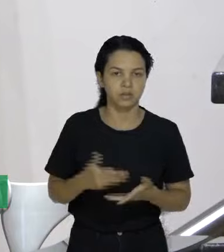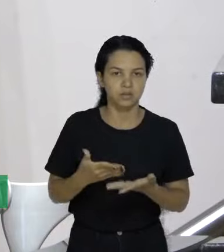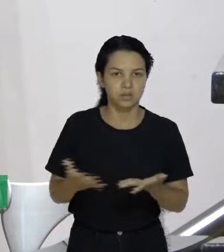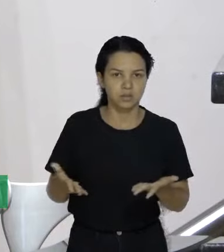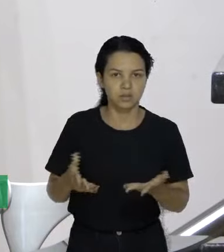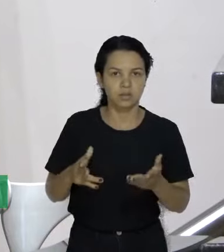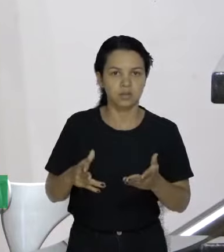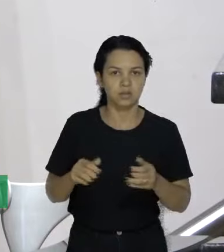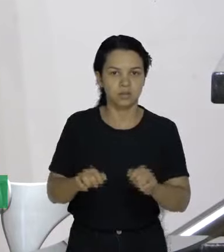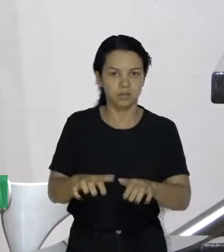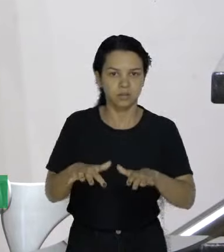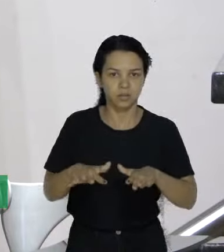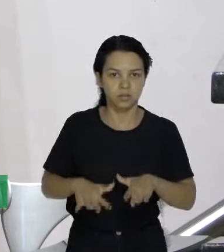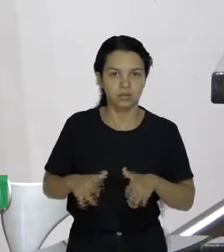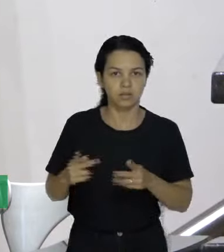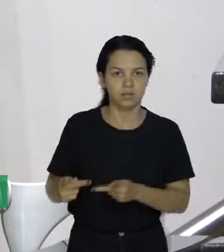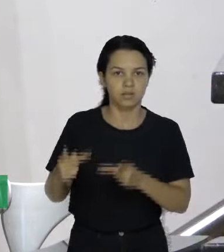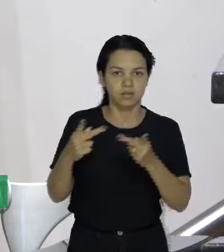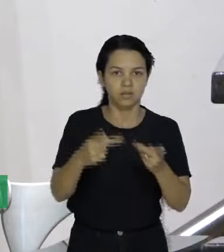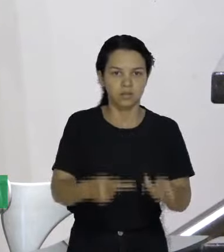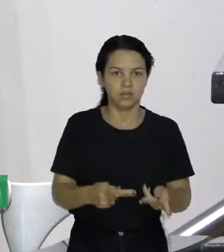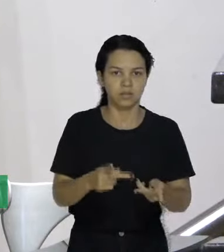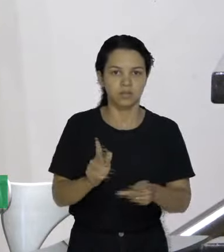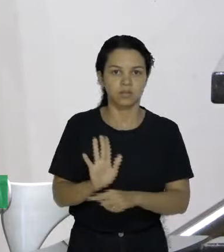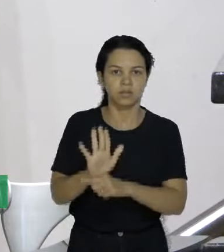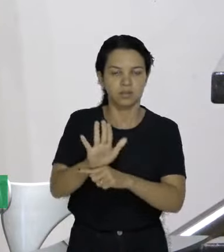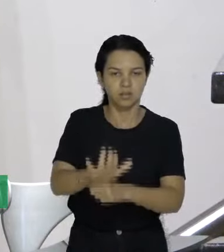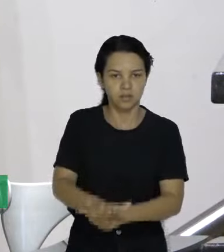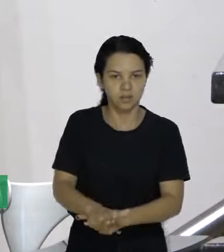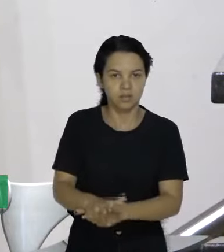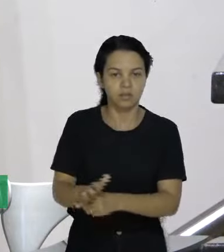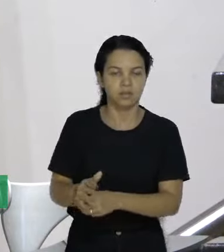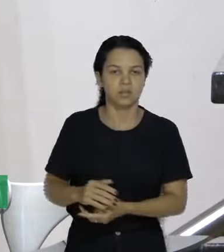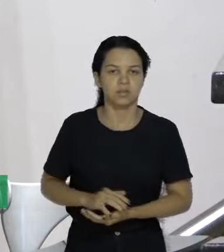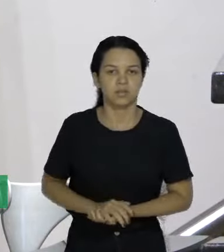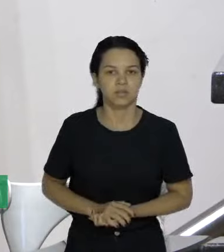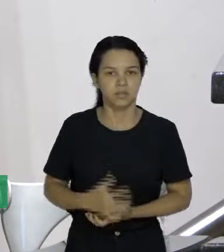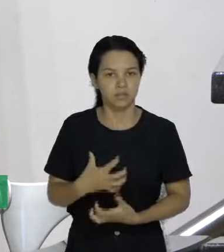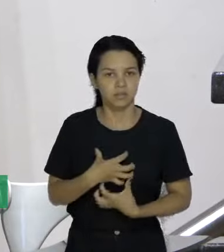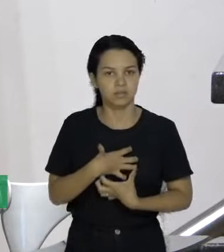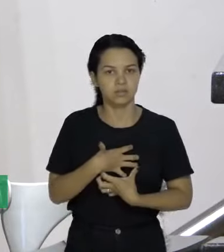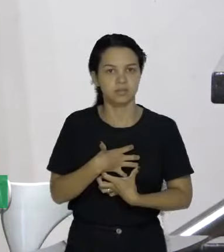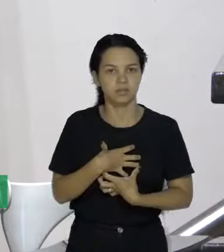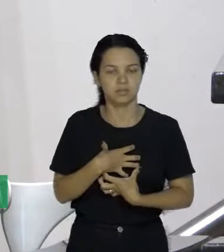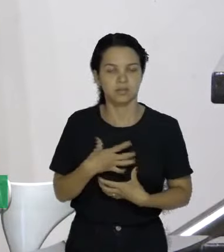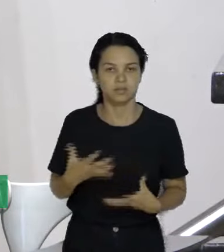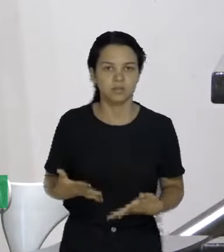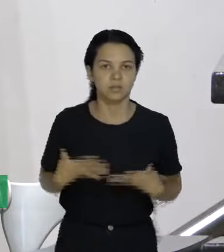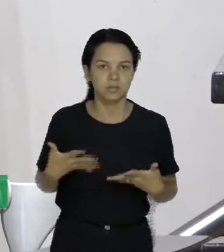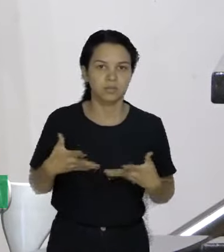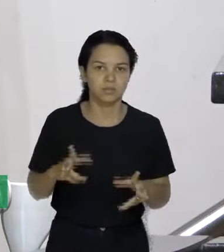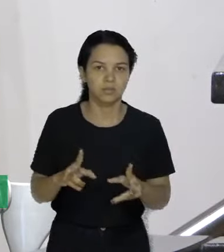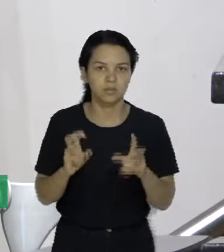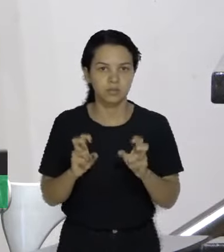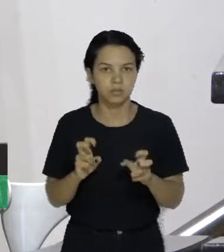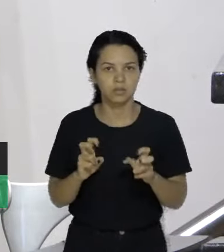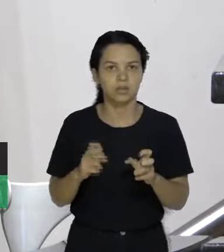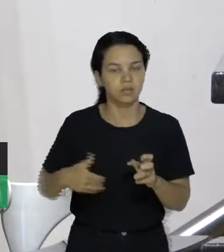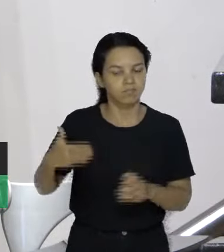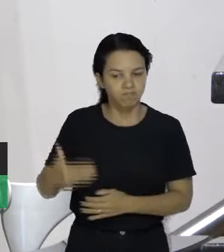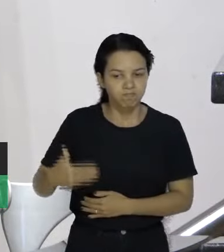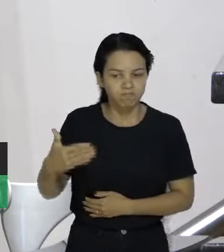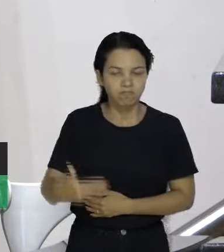prestigiam com suas visitas nesta tarde em entusiasmo perceber que cada vez mais as pessoas